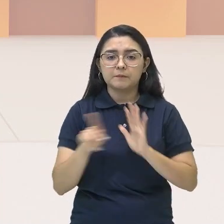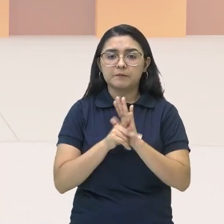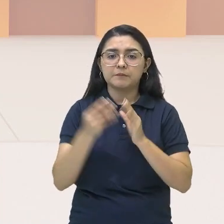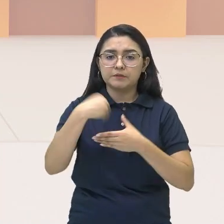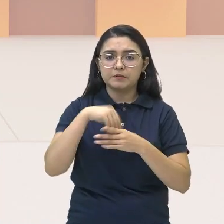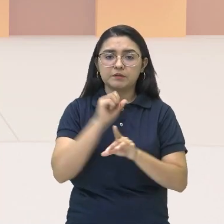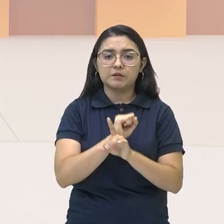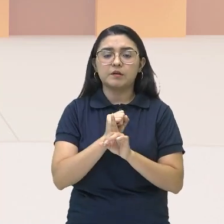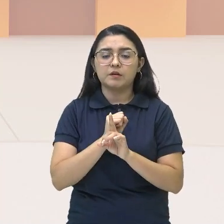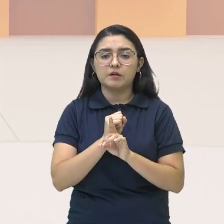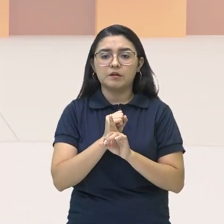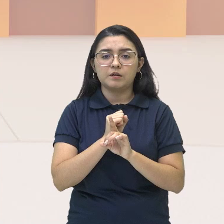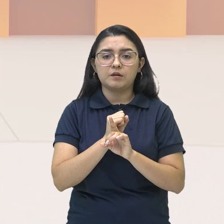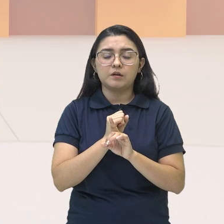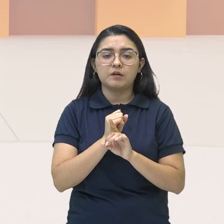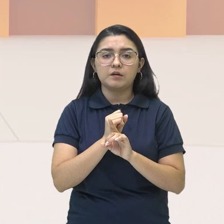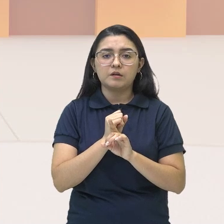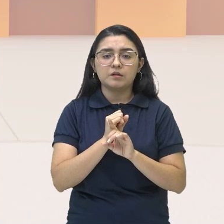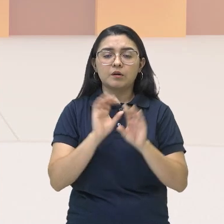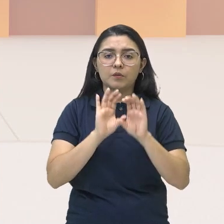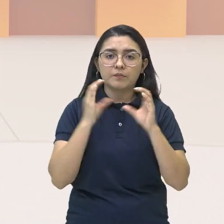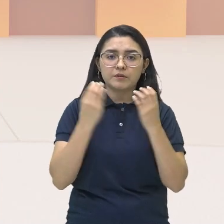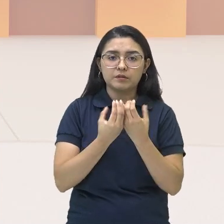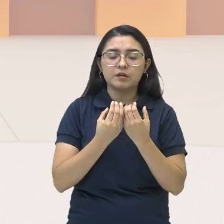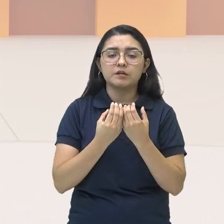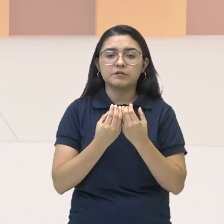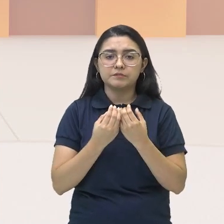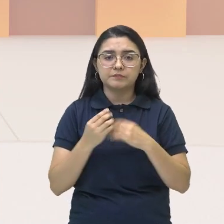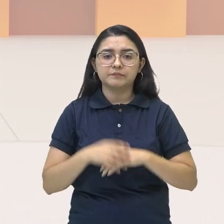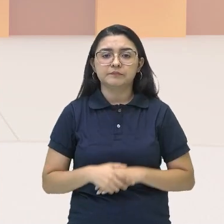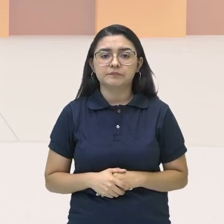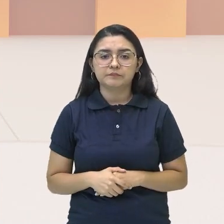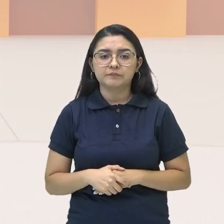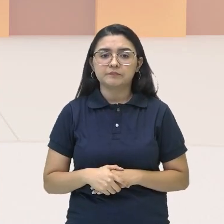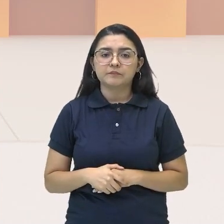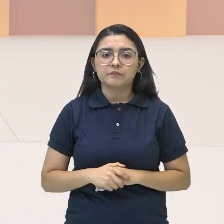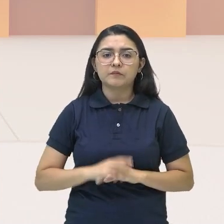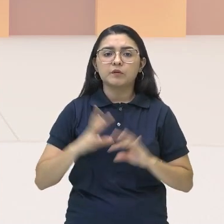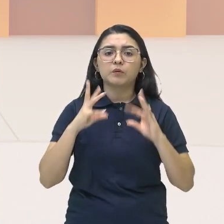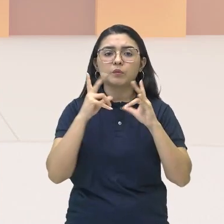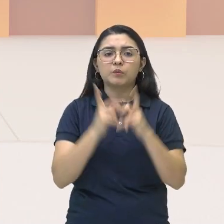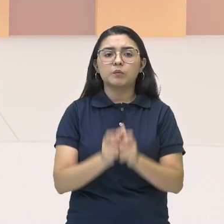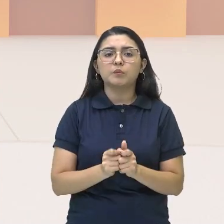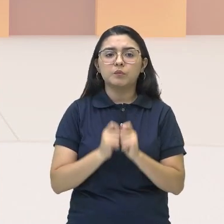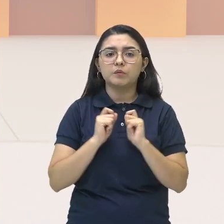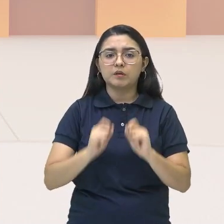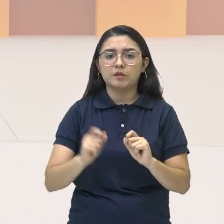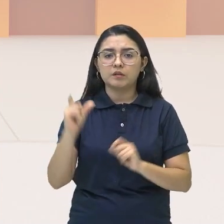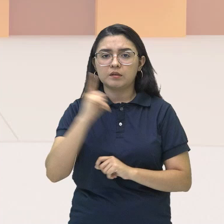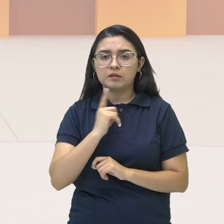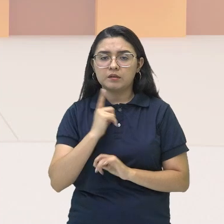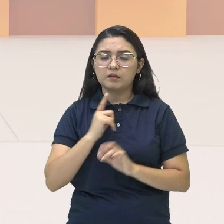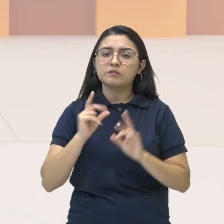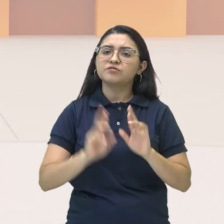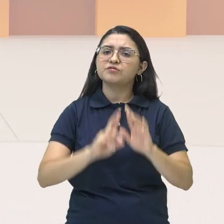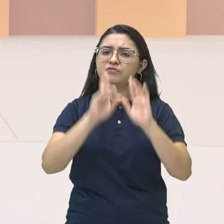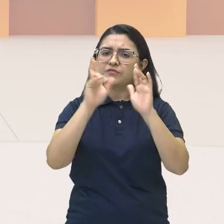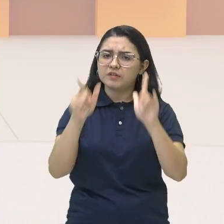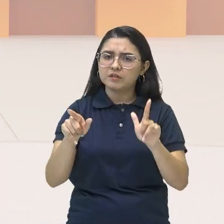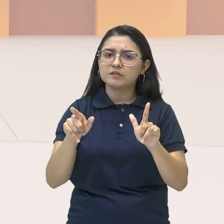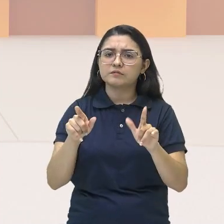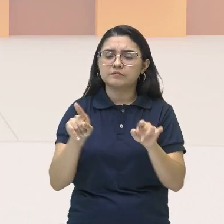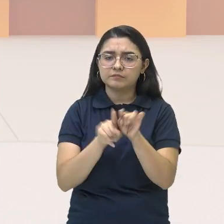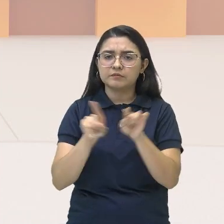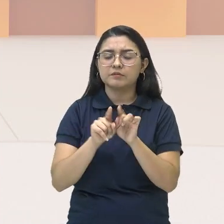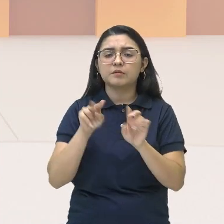comunidade. Algumas famílias moram em determinadas comunidades ribeirinhas. E tudo isso aí, né, tem esse diferencial,